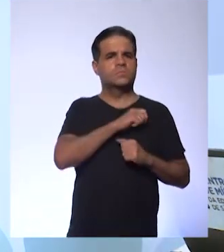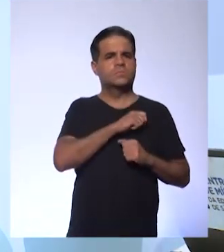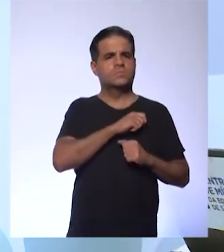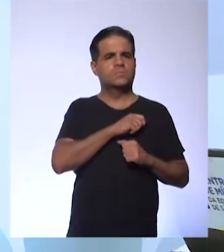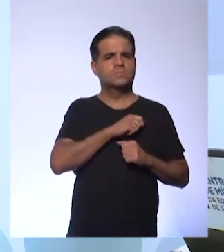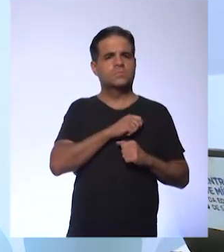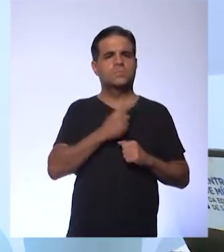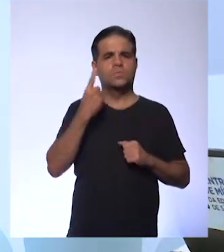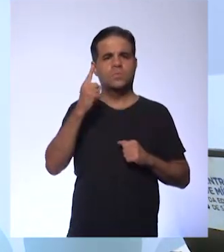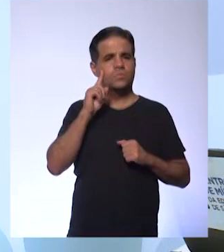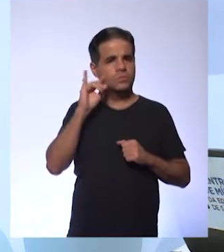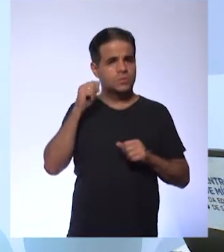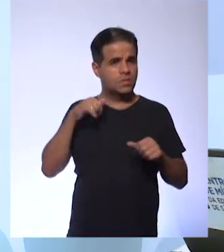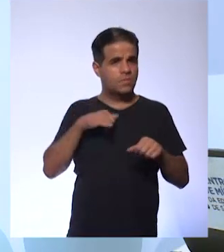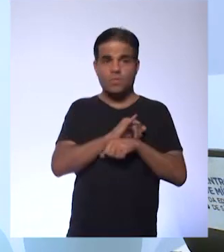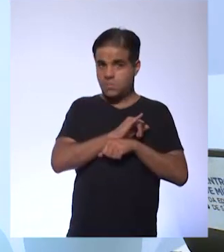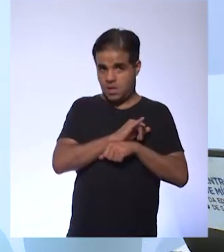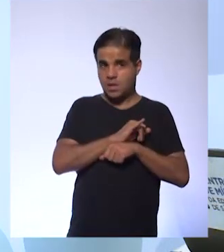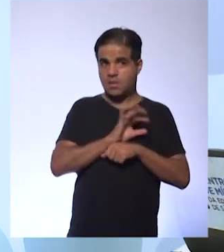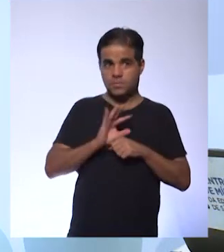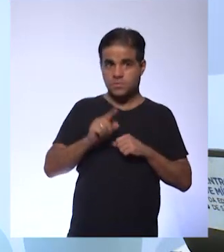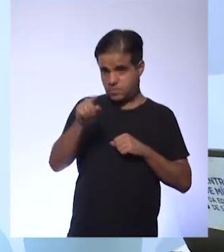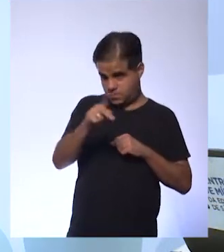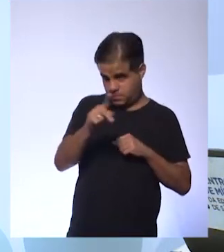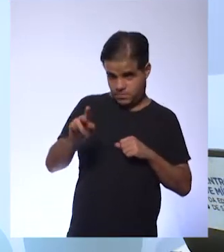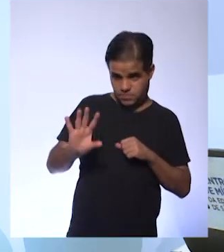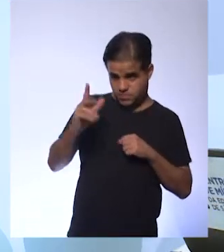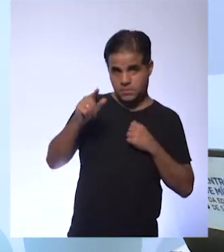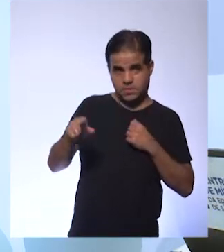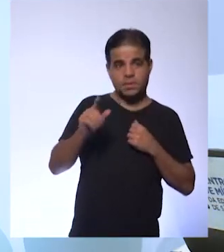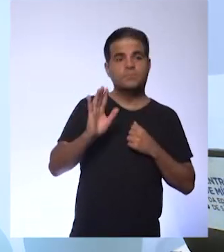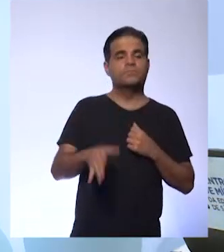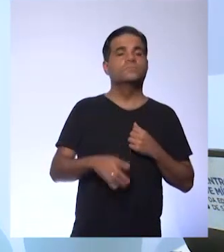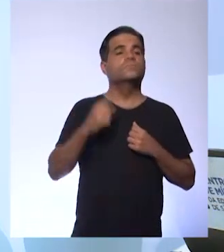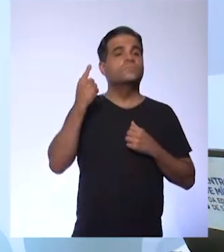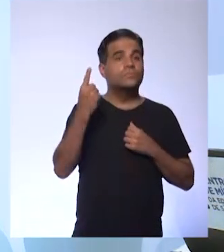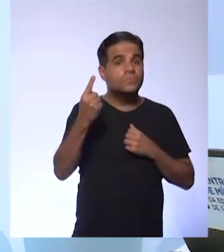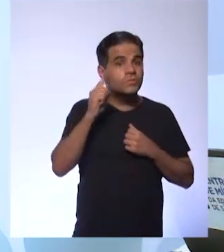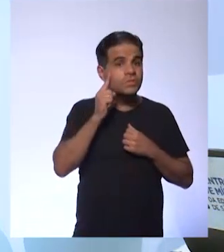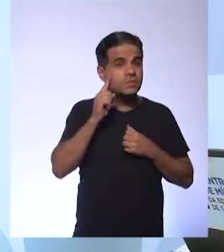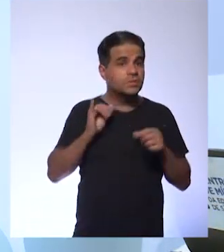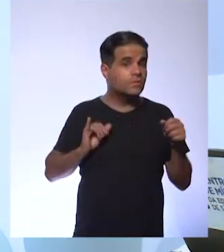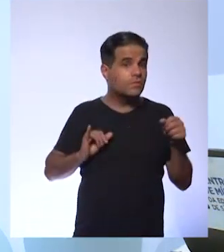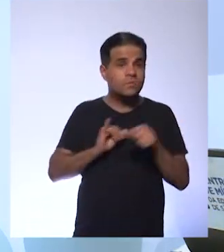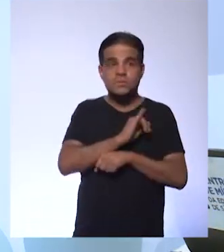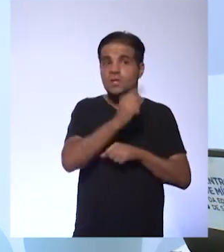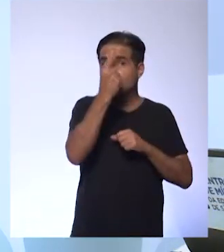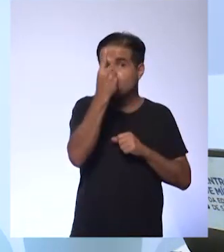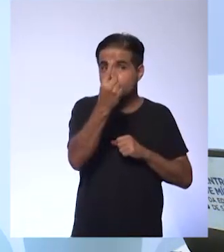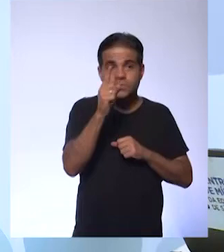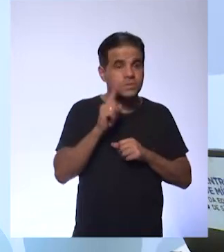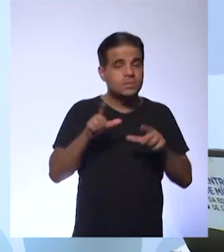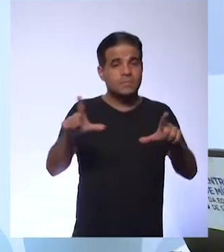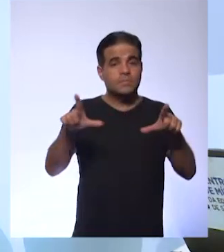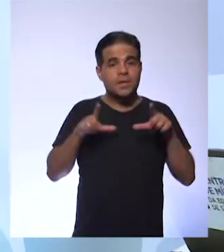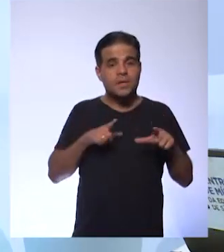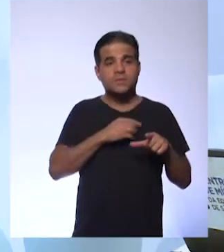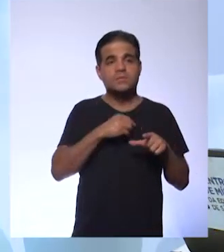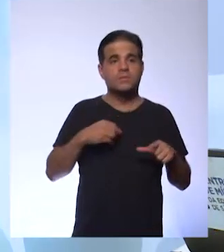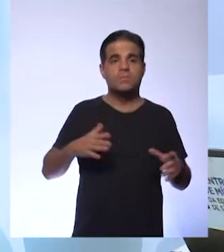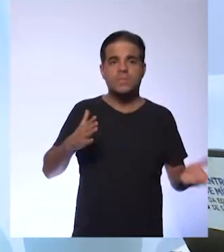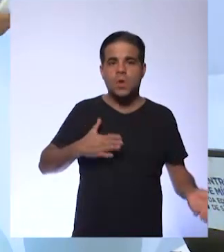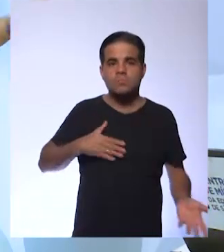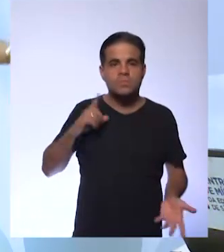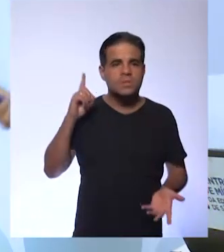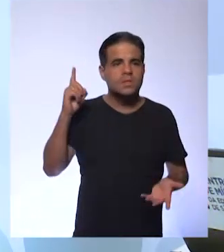Aí, um dia, gente, aconteceu isso com você, professora? Já, né? Um dia que você falta, um dia que você pega um atestado aí e fala, meu